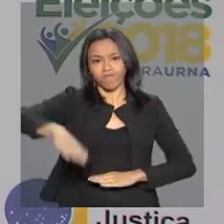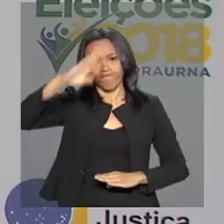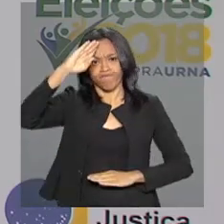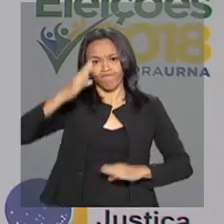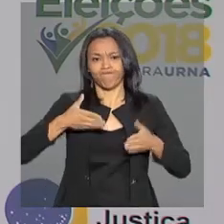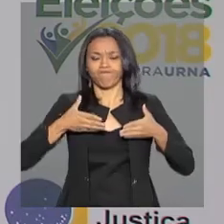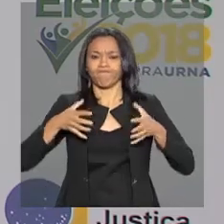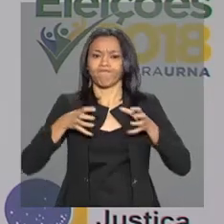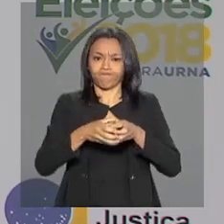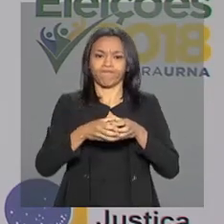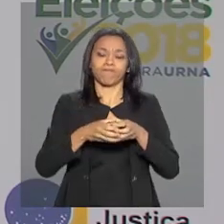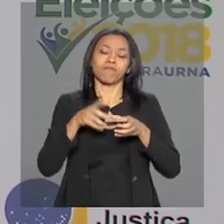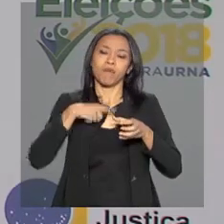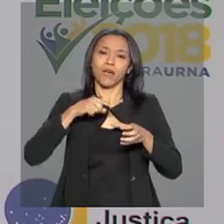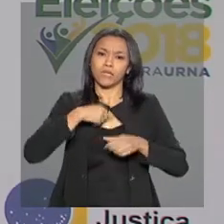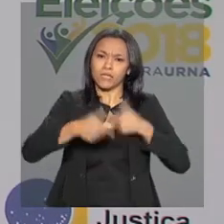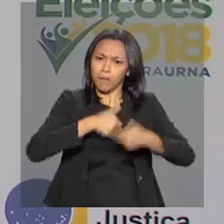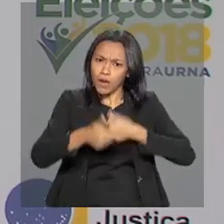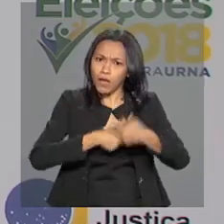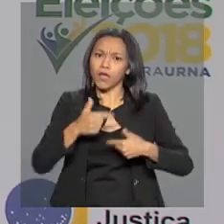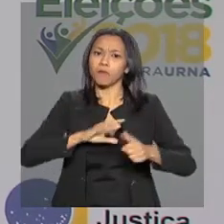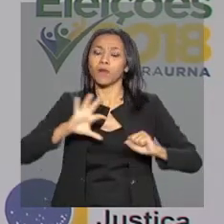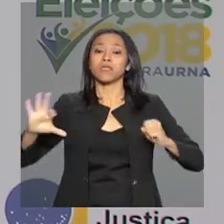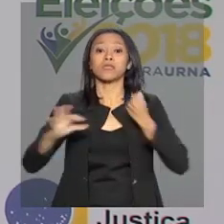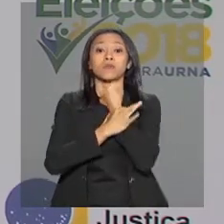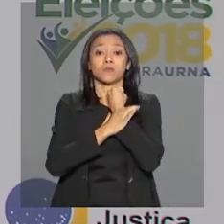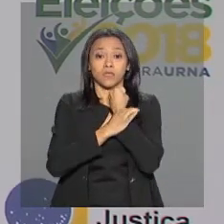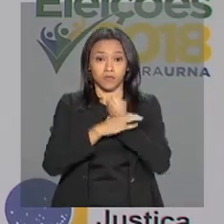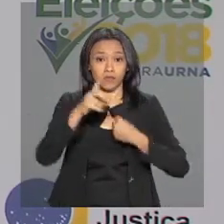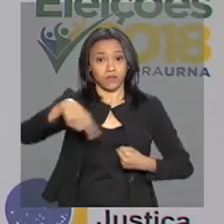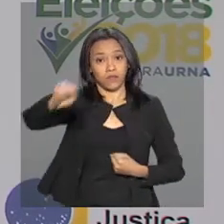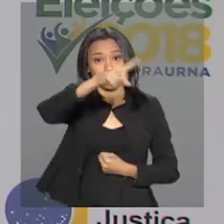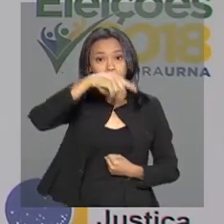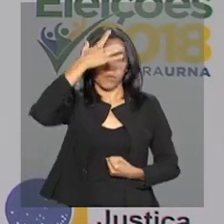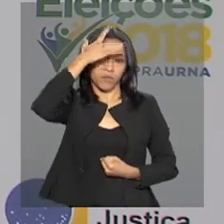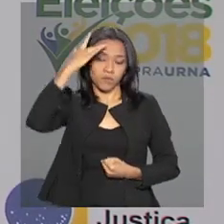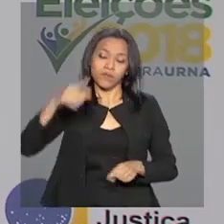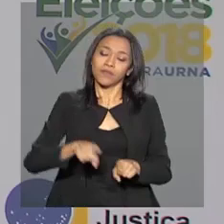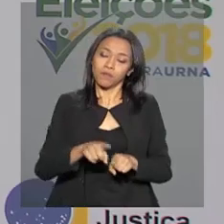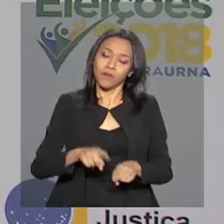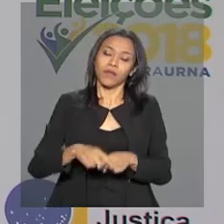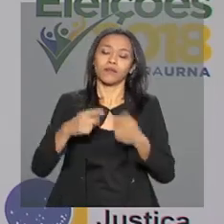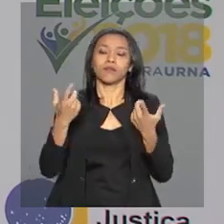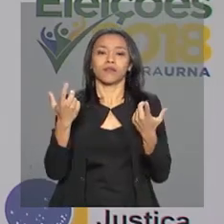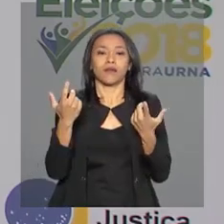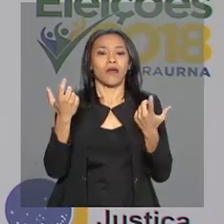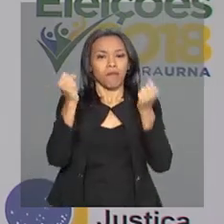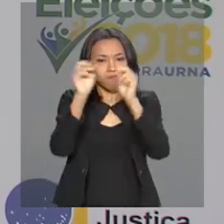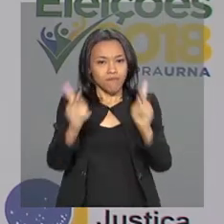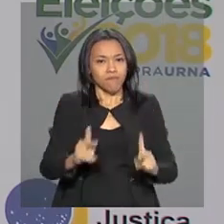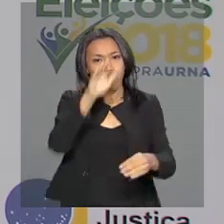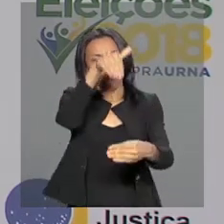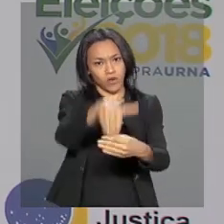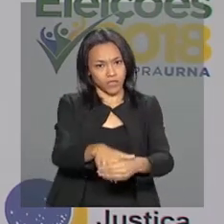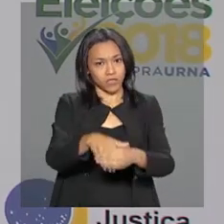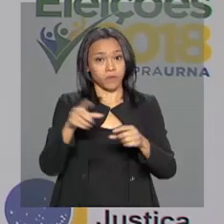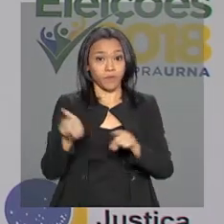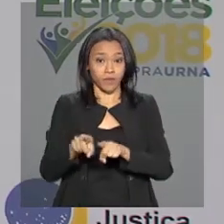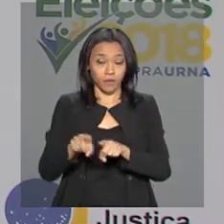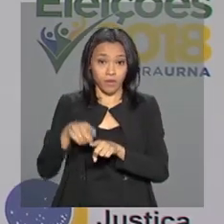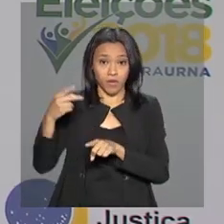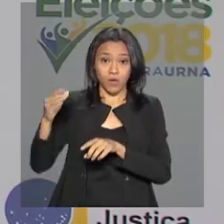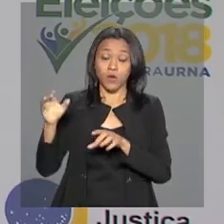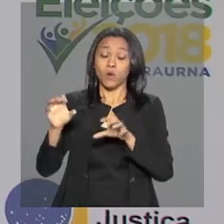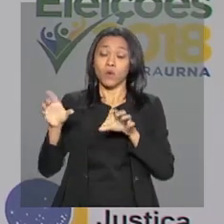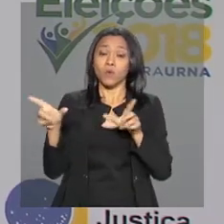para garantir a segurança dos eleitores e também a tranquilidade da votação. Segundo o boletim do TSE,